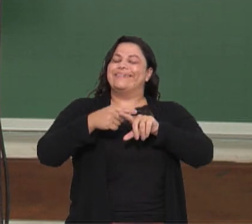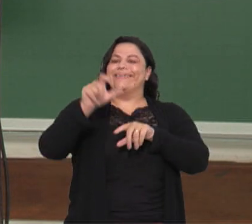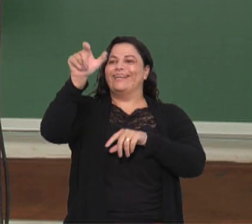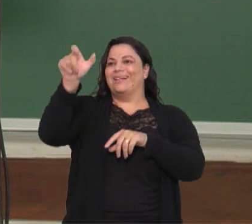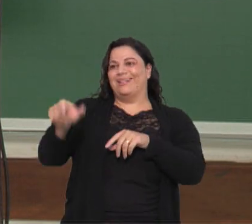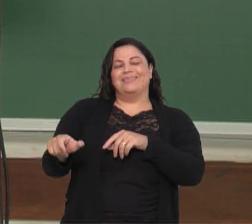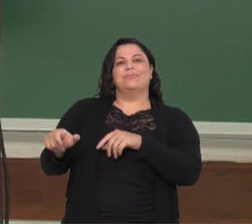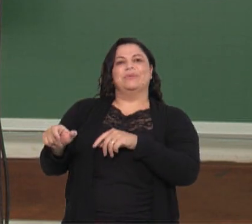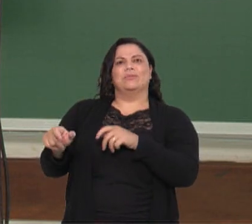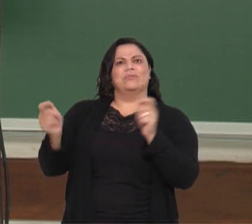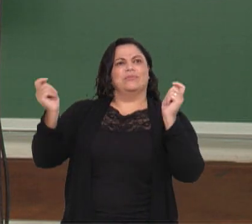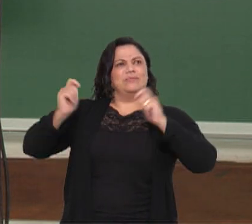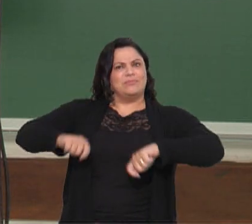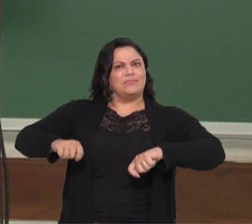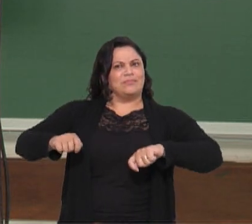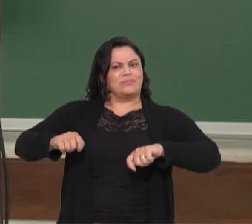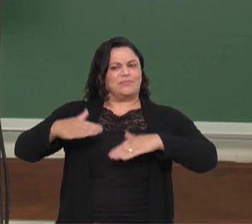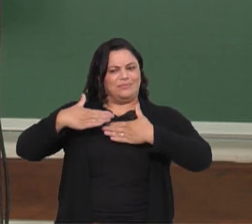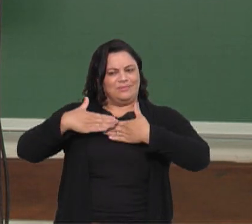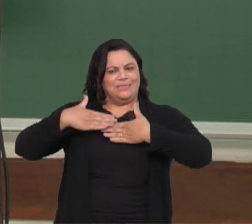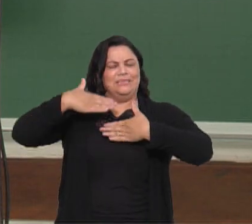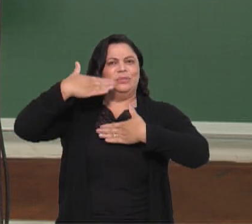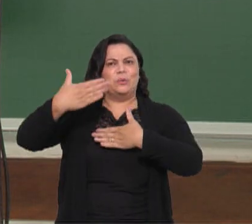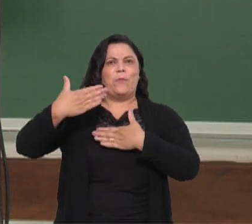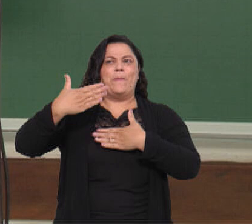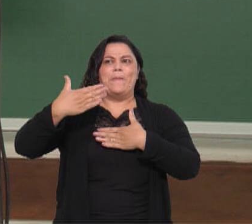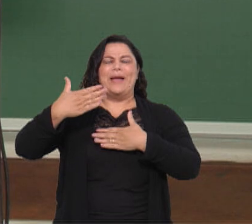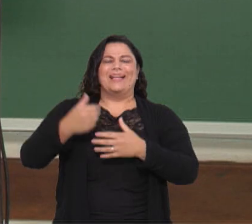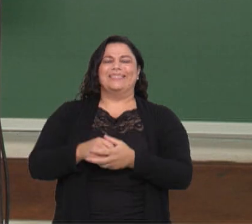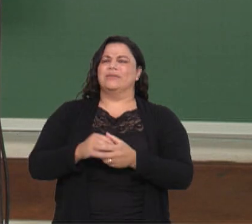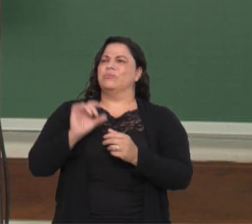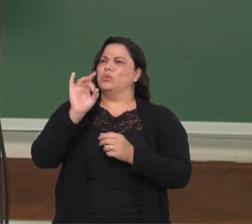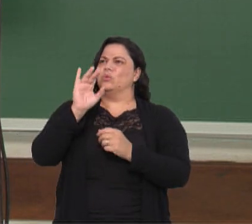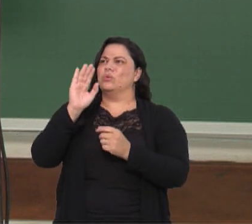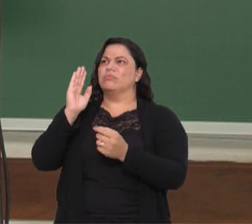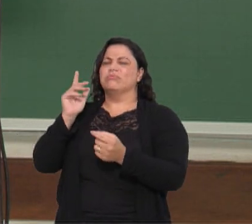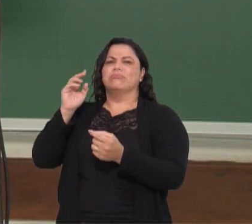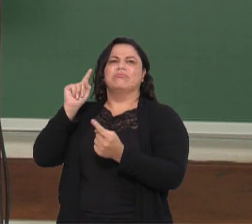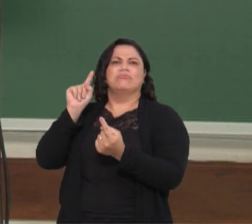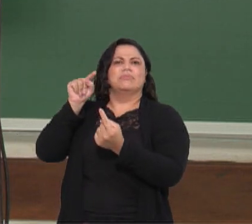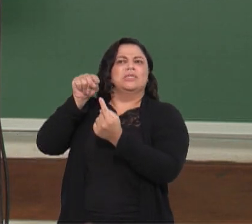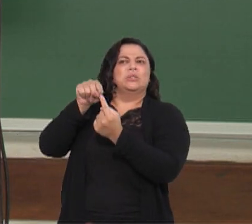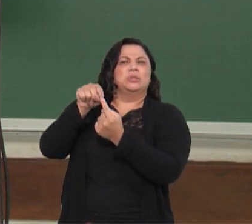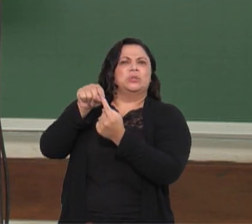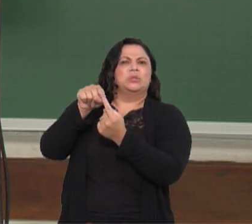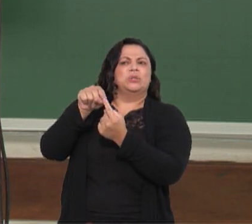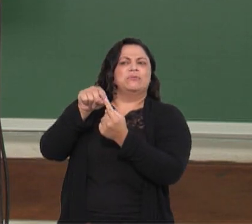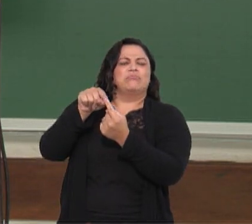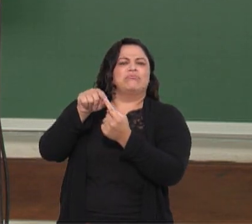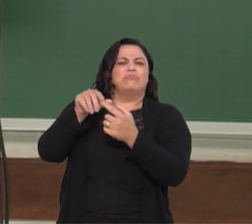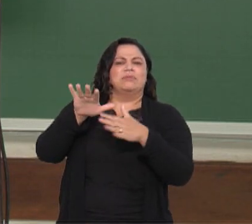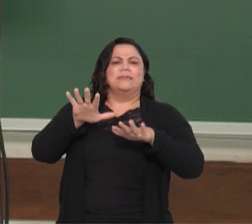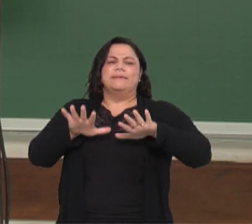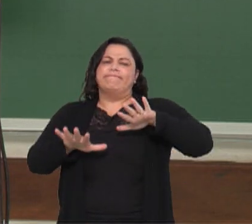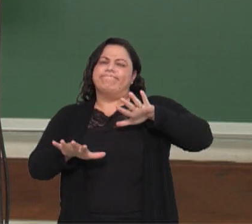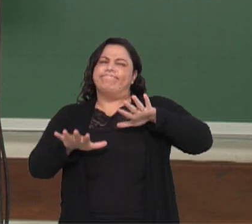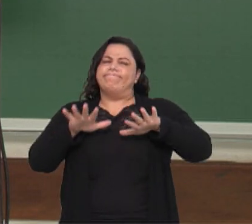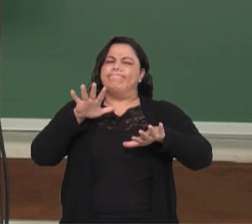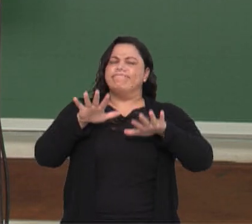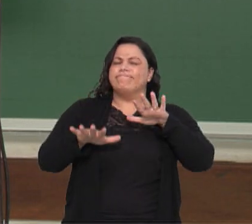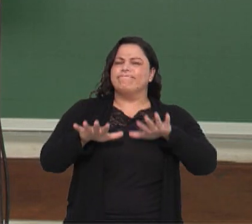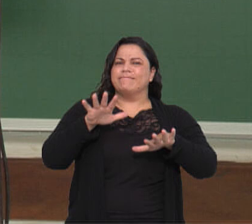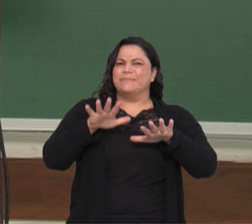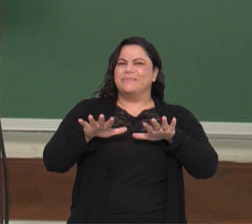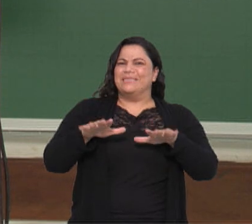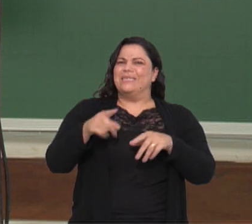exemplo, que ela, mesmo dando o máximo dela, ela só consegue atingir a temperança, seria injusto para Platão colocar essa